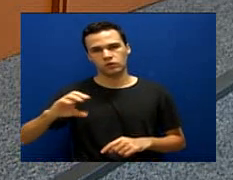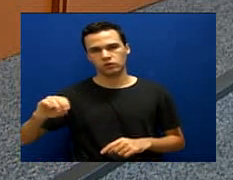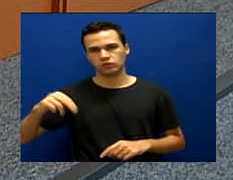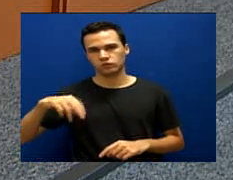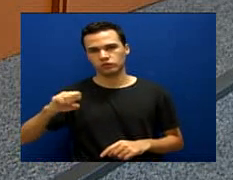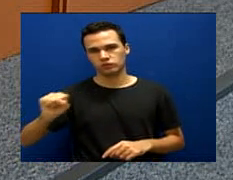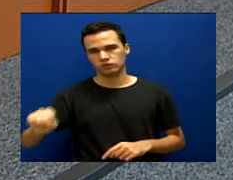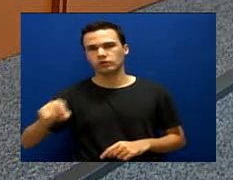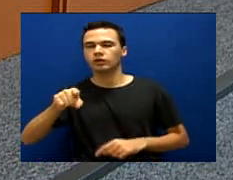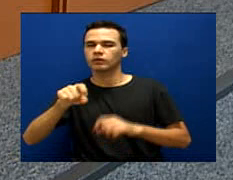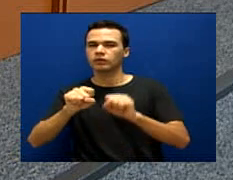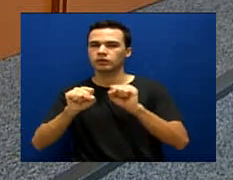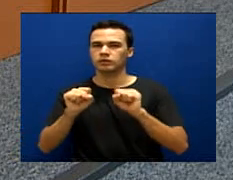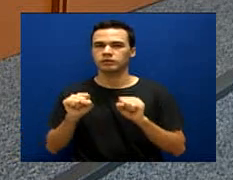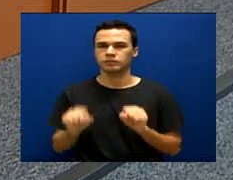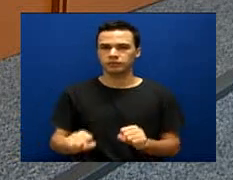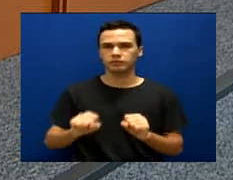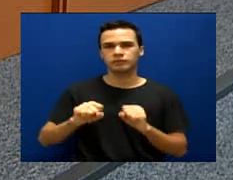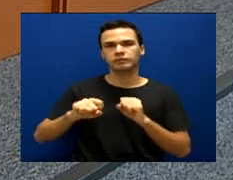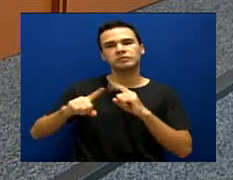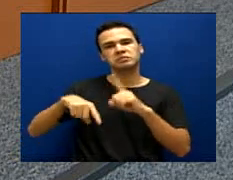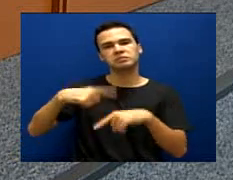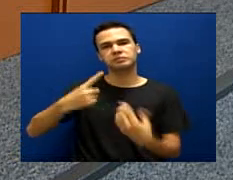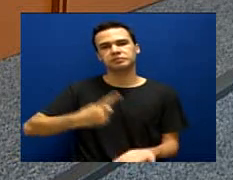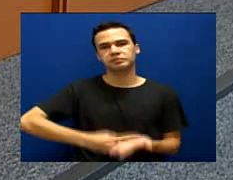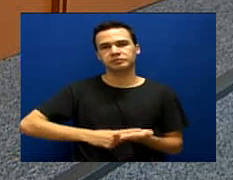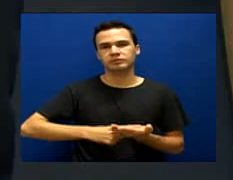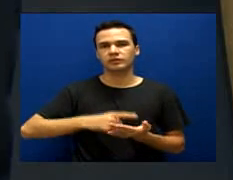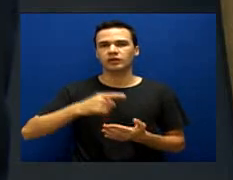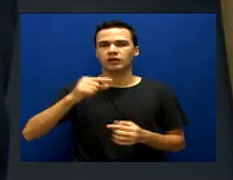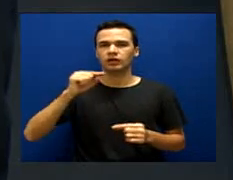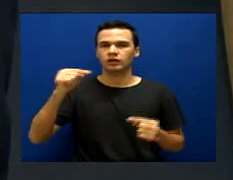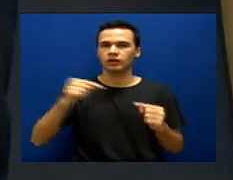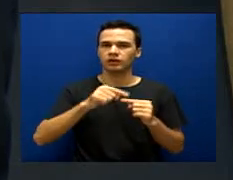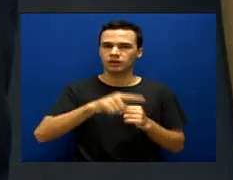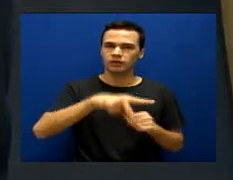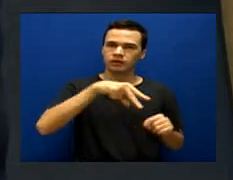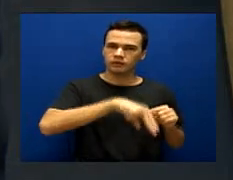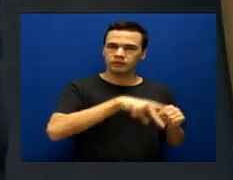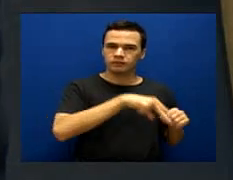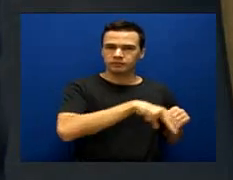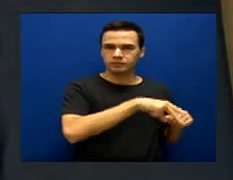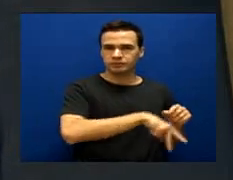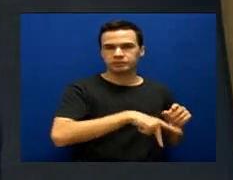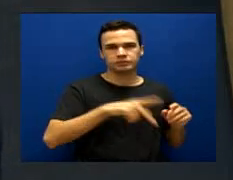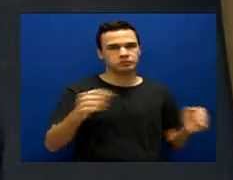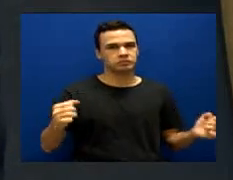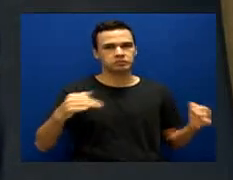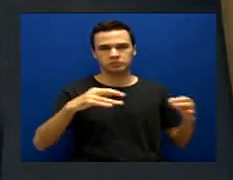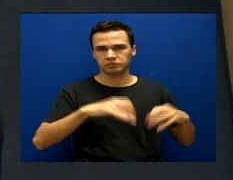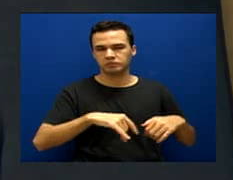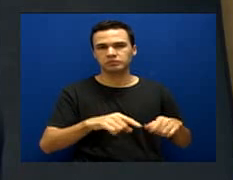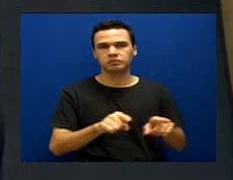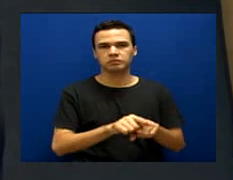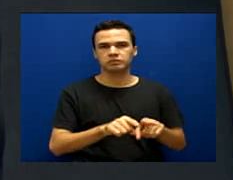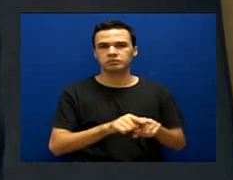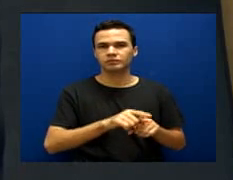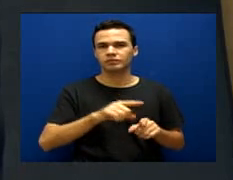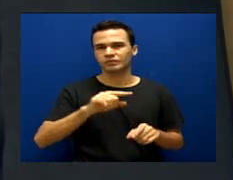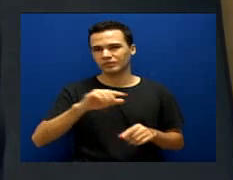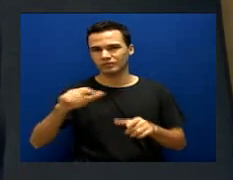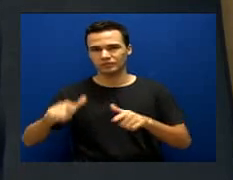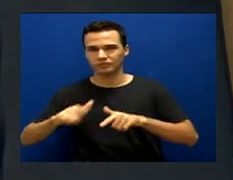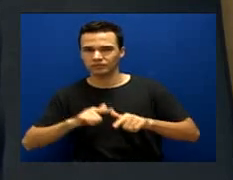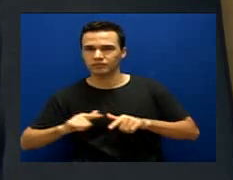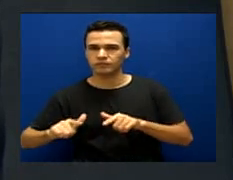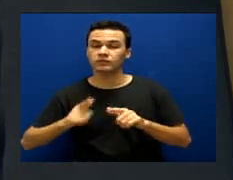né, que possa sair um acordo bom com relação à castração, castração populacional e castração por zoonose,